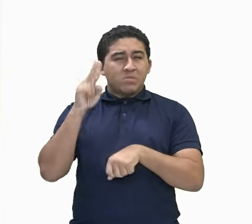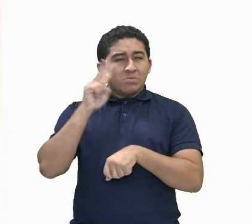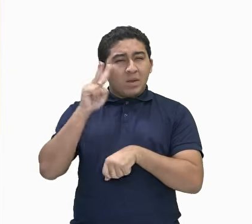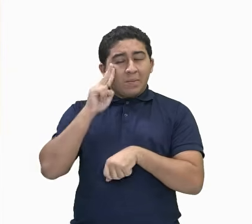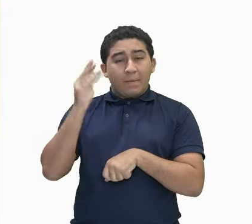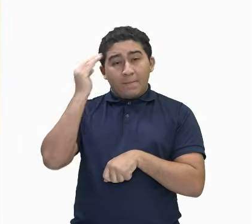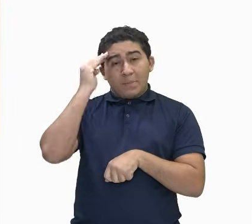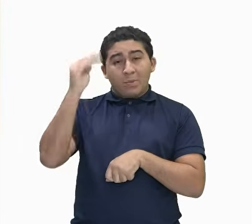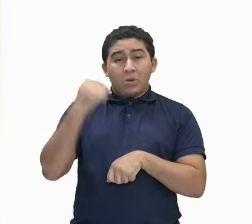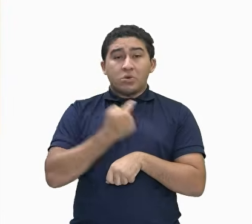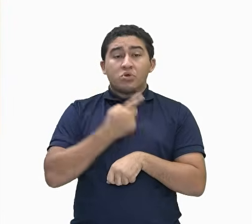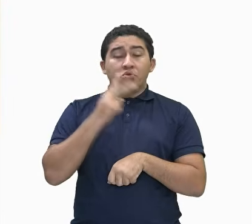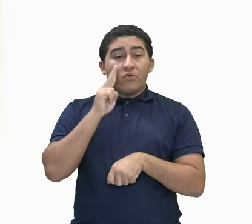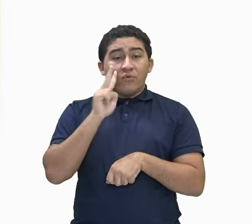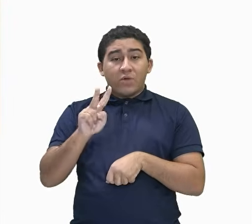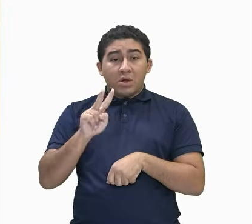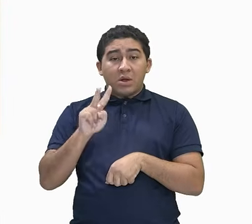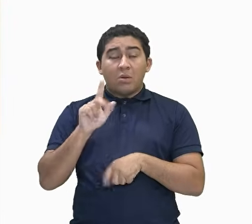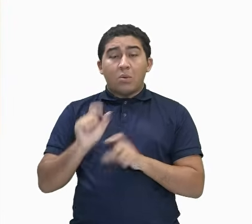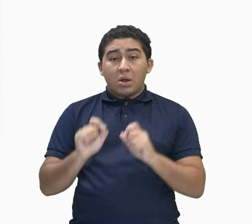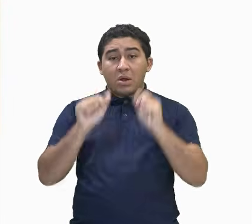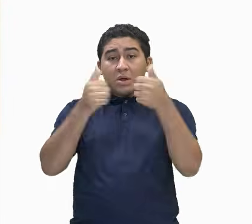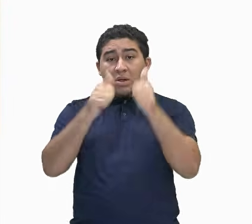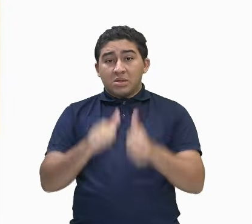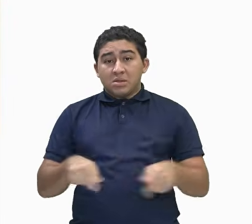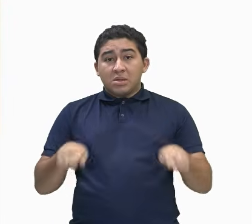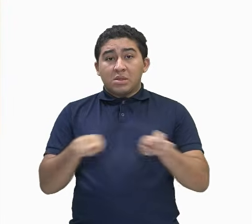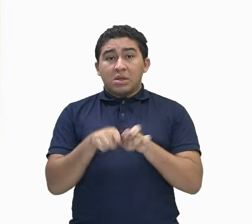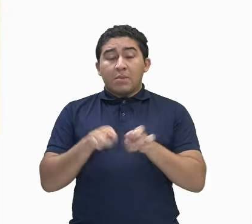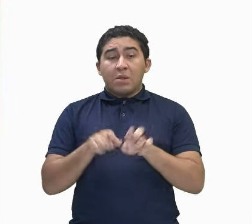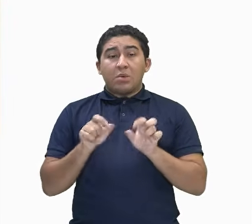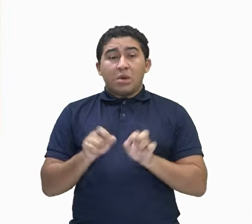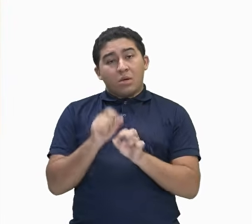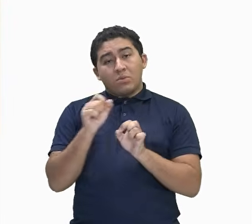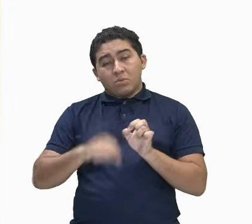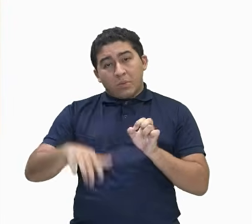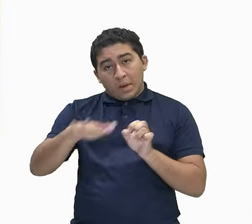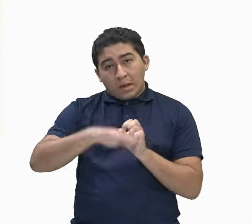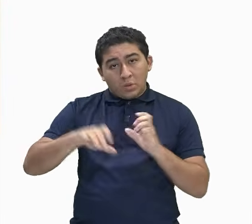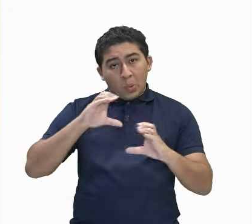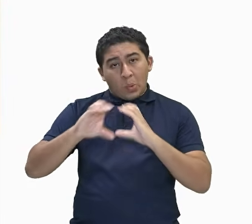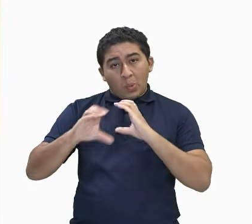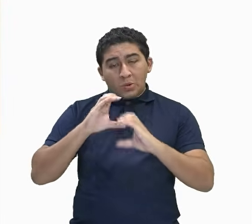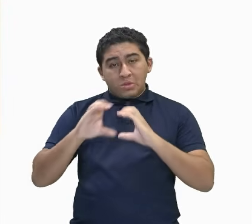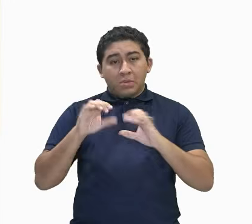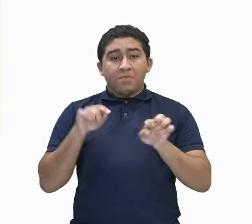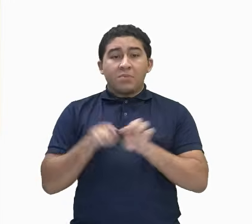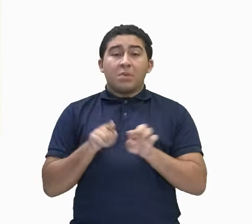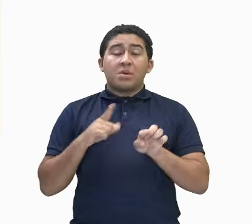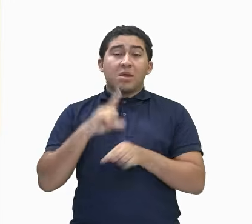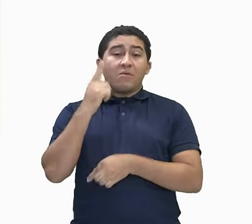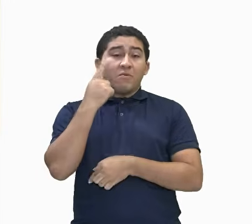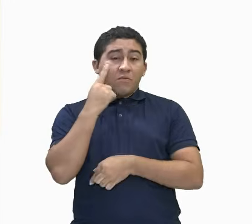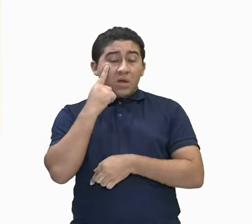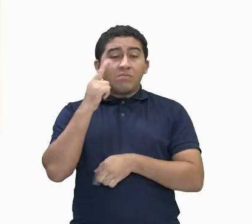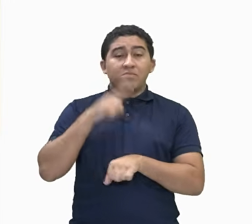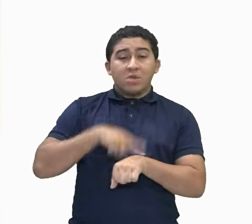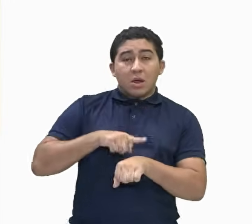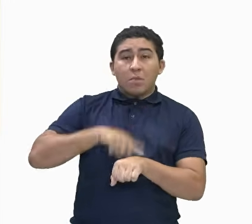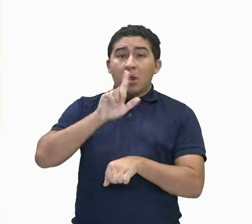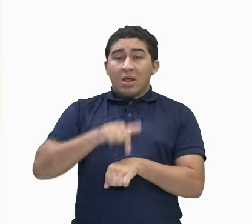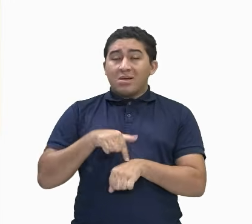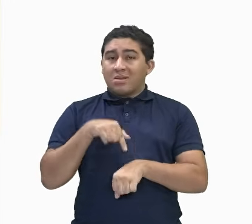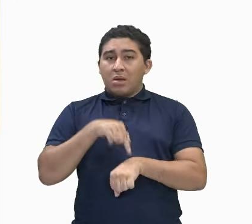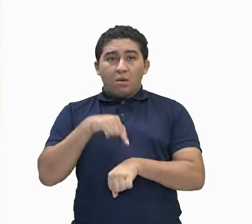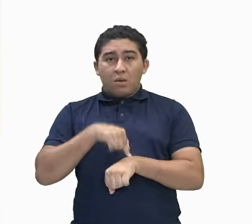gente assiste, ali a gente verifica nos meios de comunicação. Então, o tempo, a previsão do tempo é